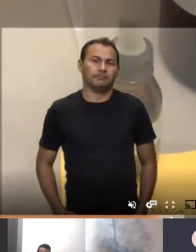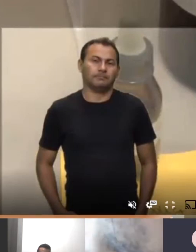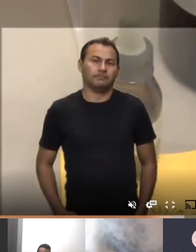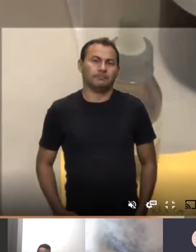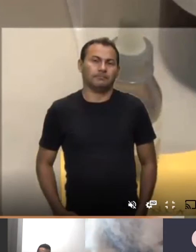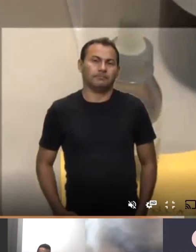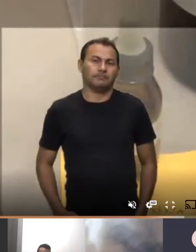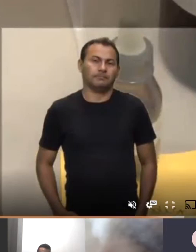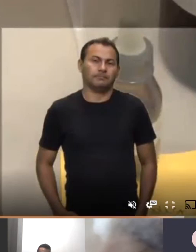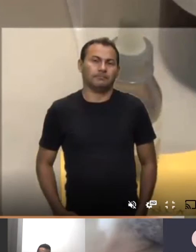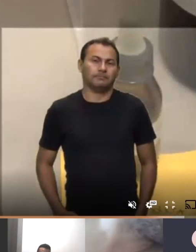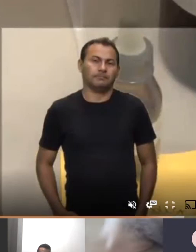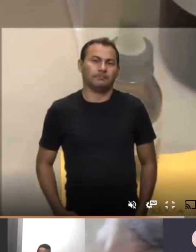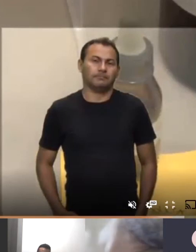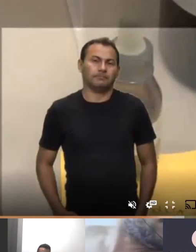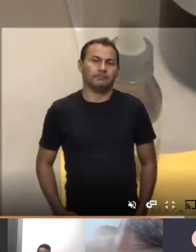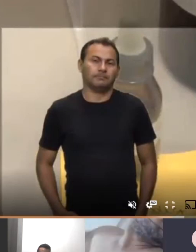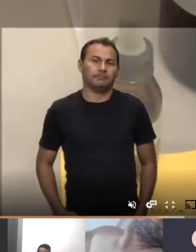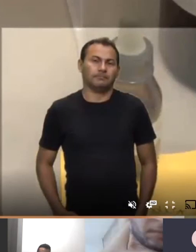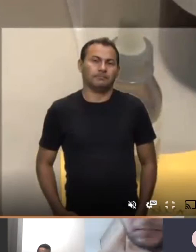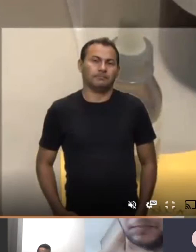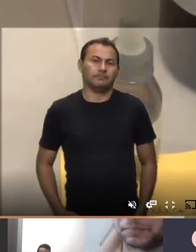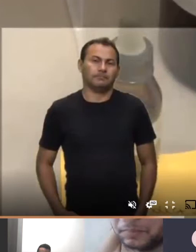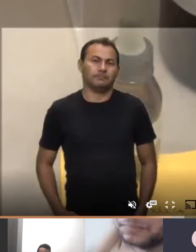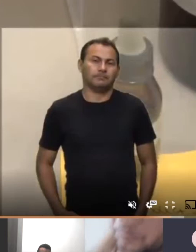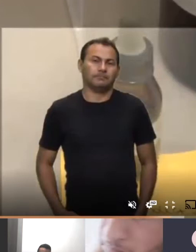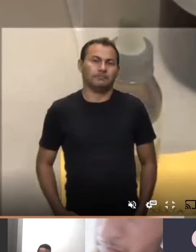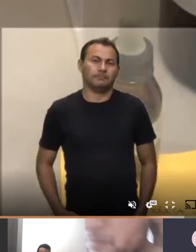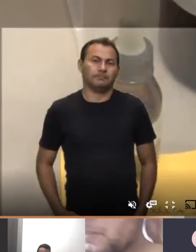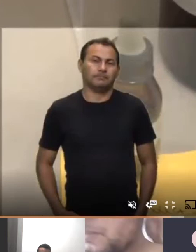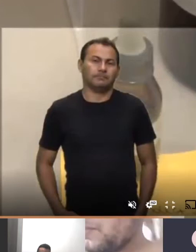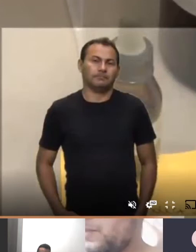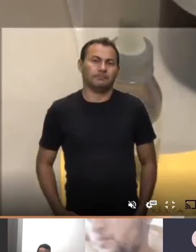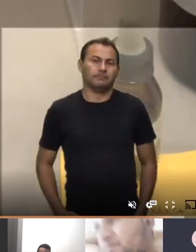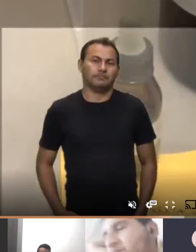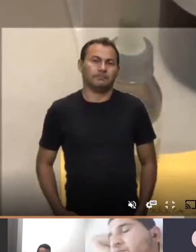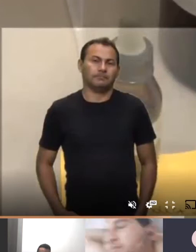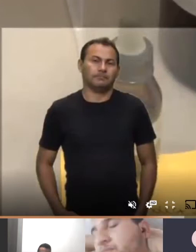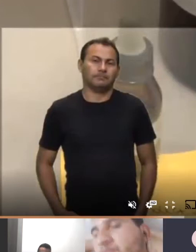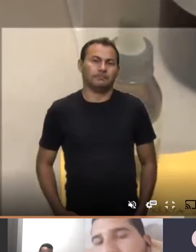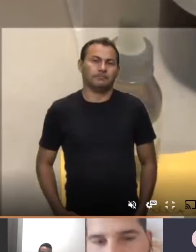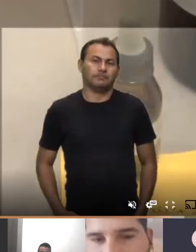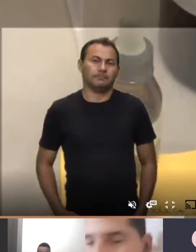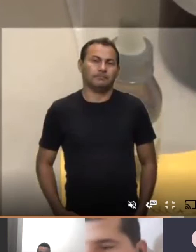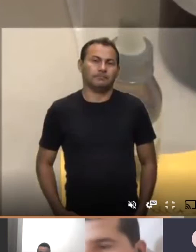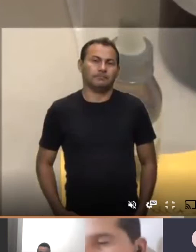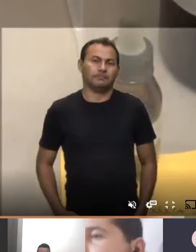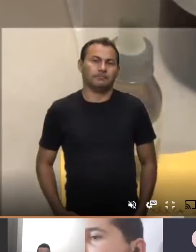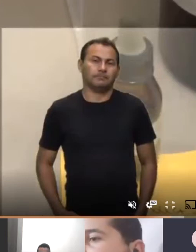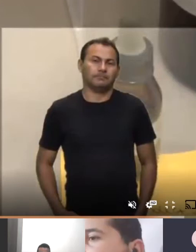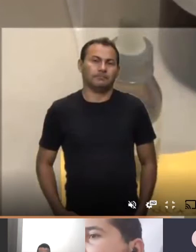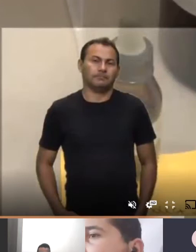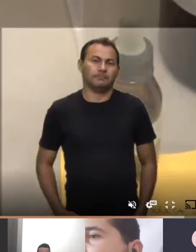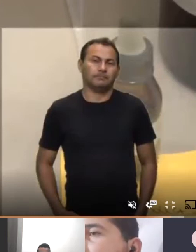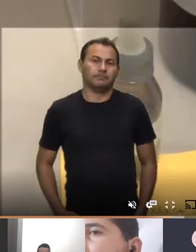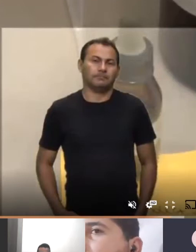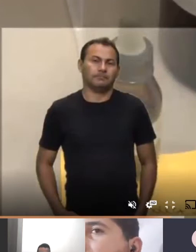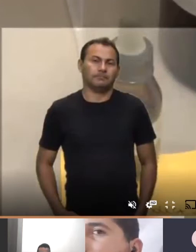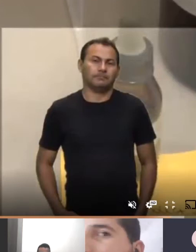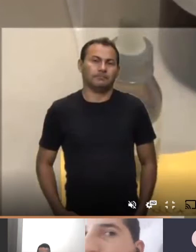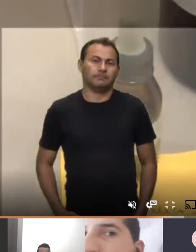gente usou, o ponto de equivalência dele era bem alto. Vocês viram que mesmo colocando uma certa quantidade de ácido ou uma